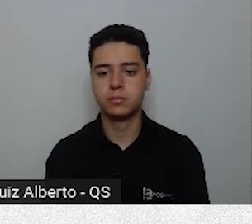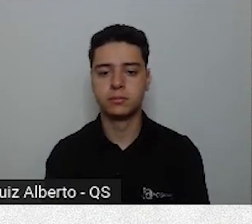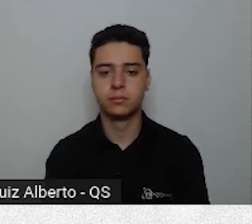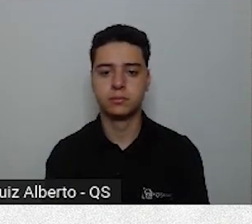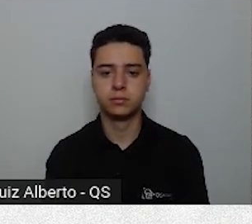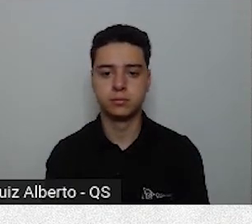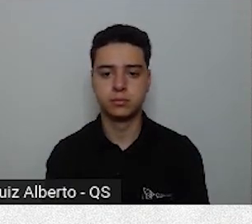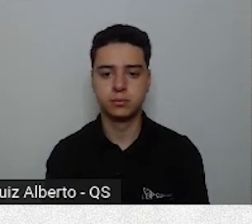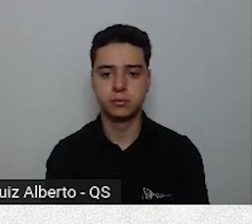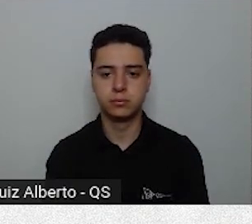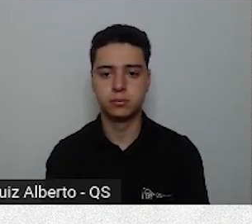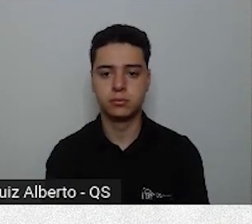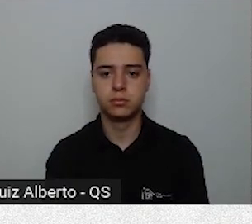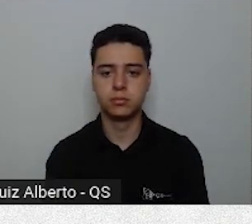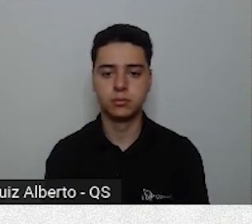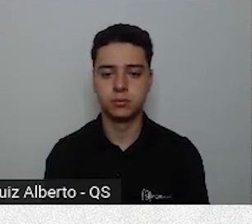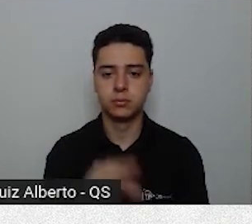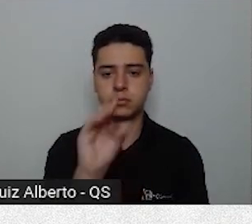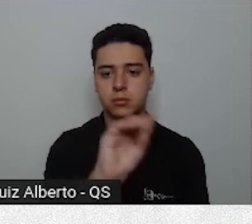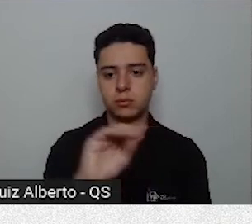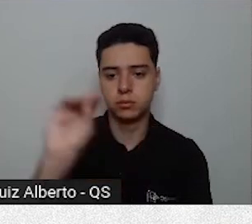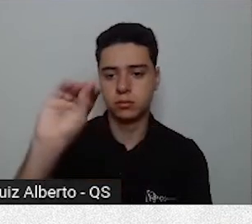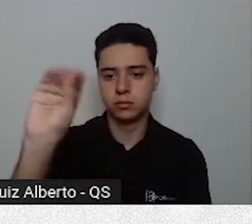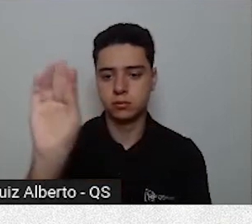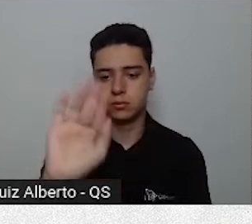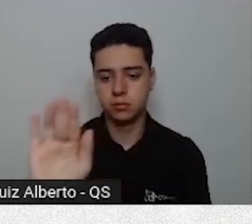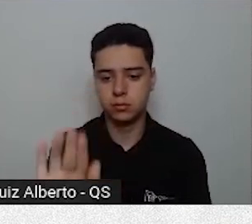Pegar mais.